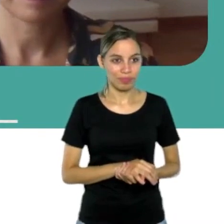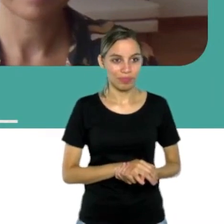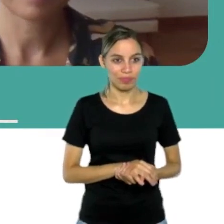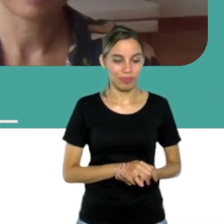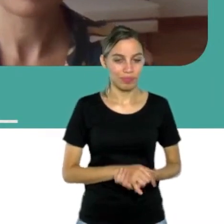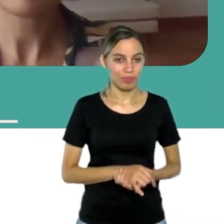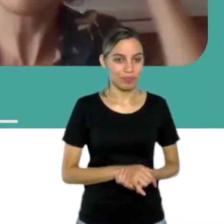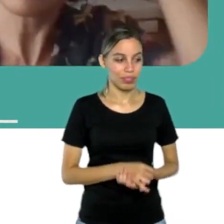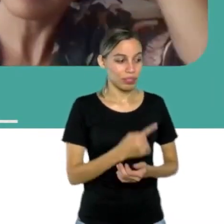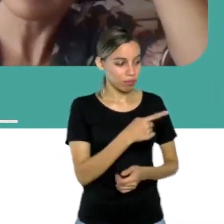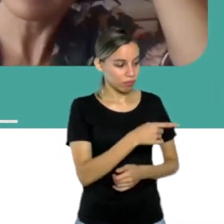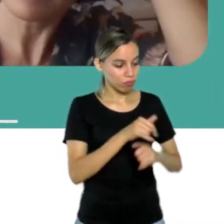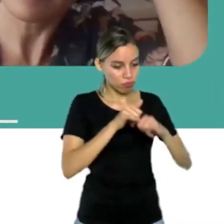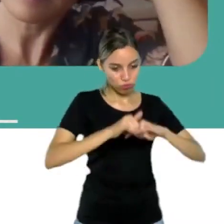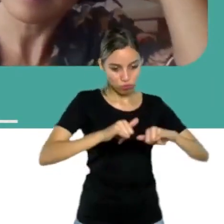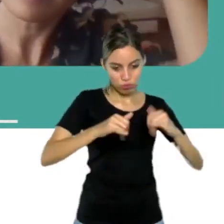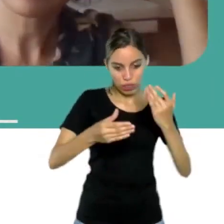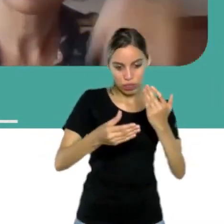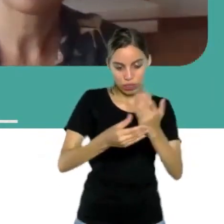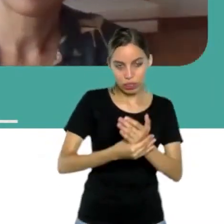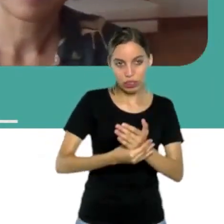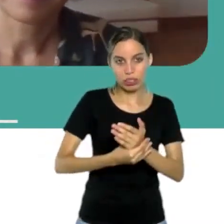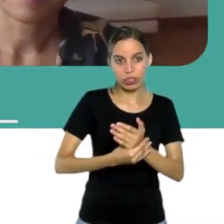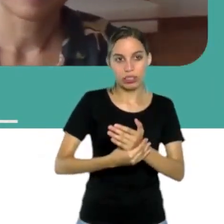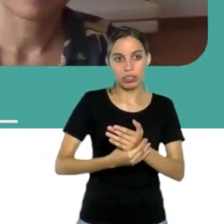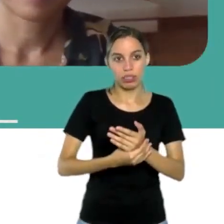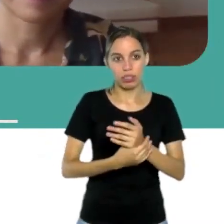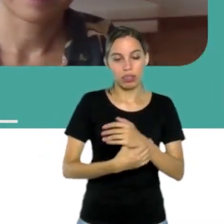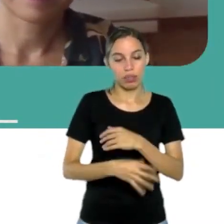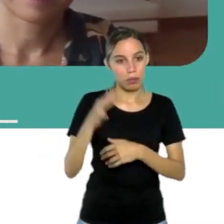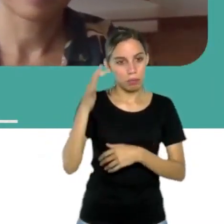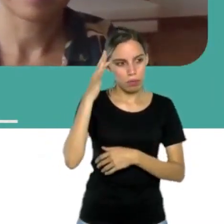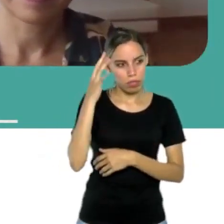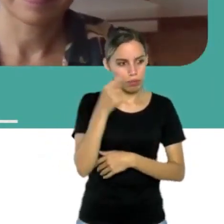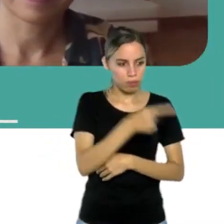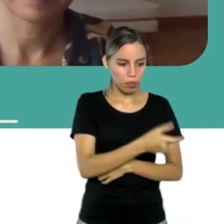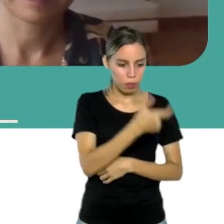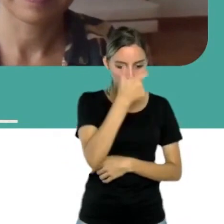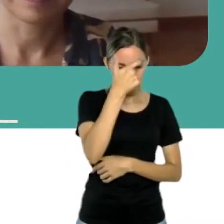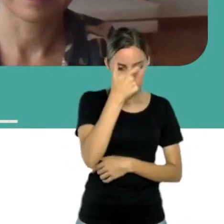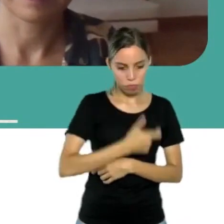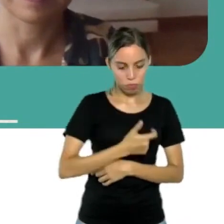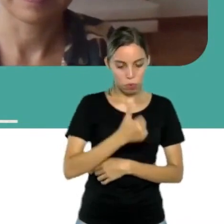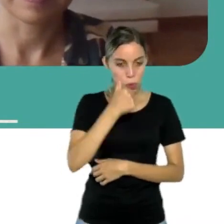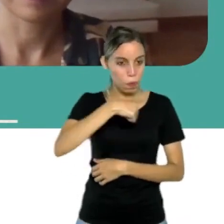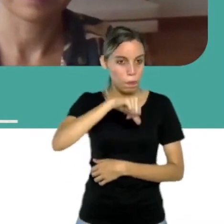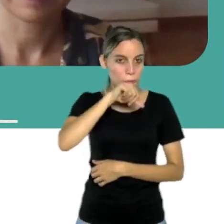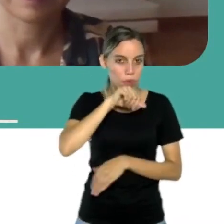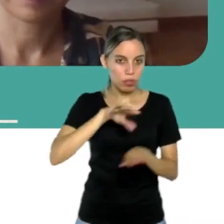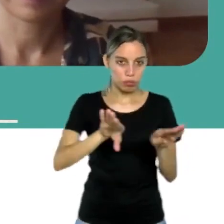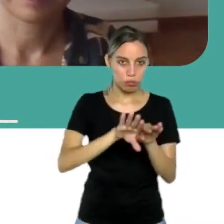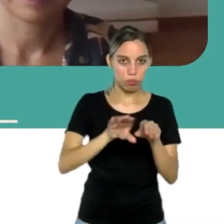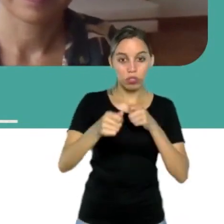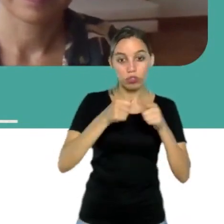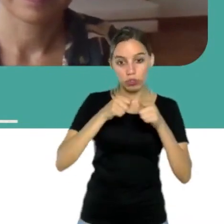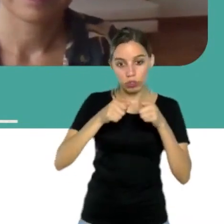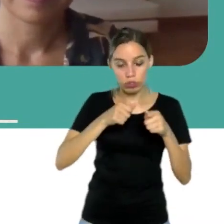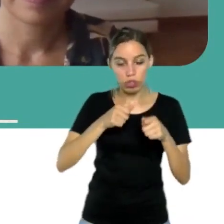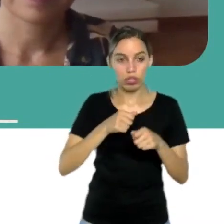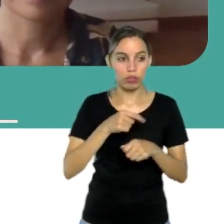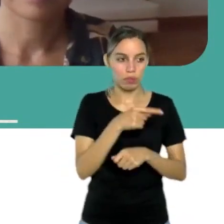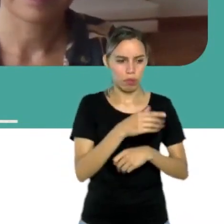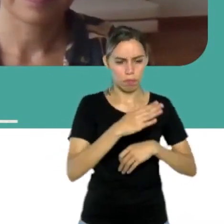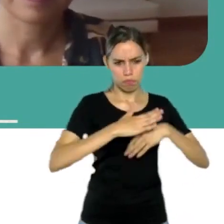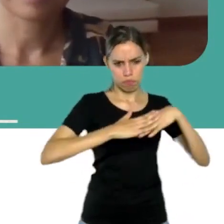que seja um lugar imenso, né? Mas você como mãe, como jornalista, né, que é profissional, aí